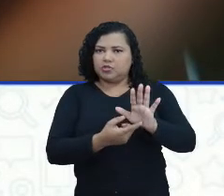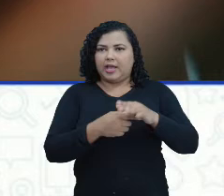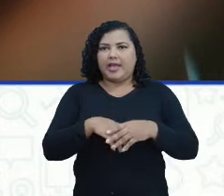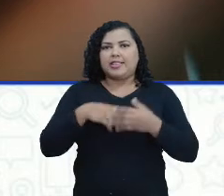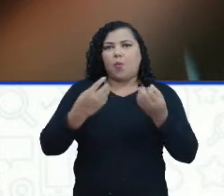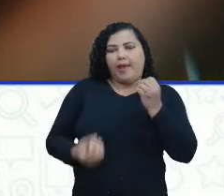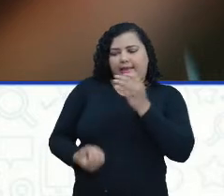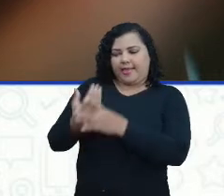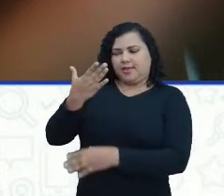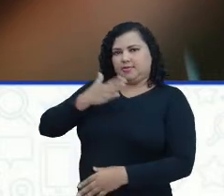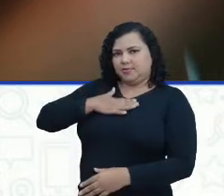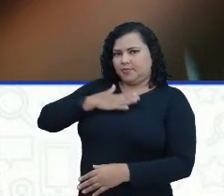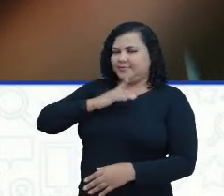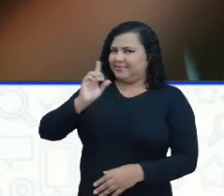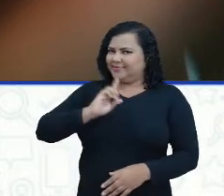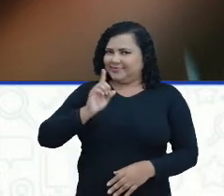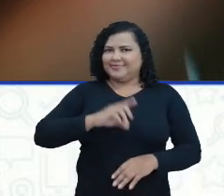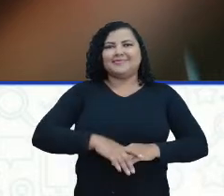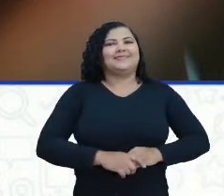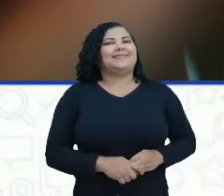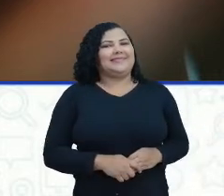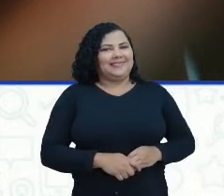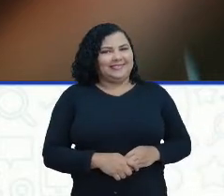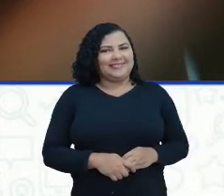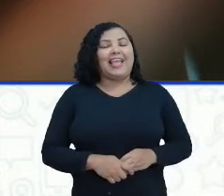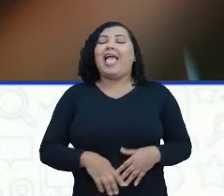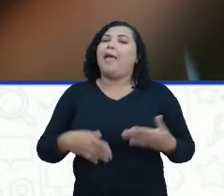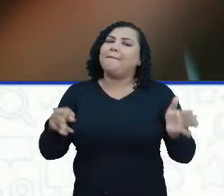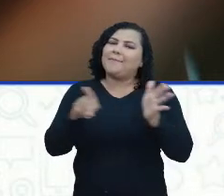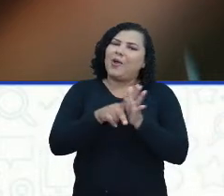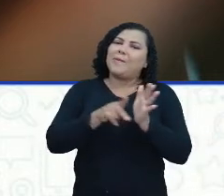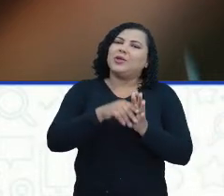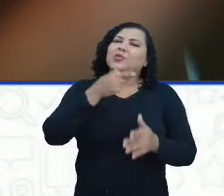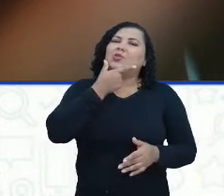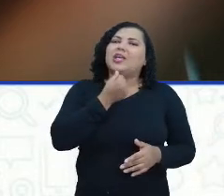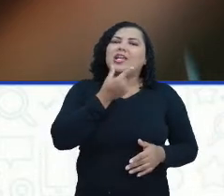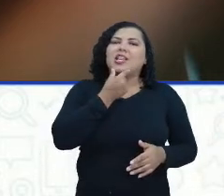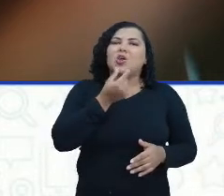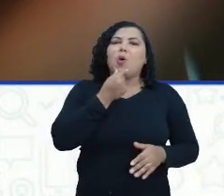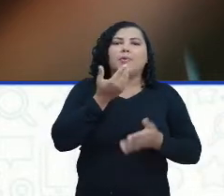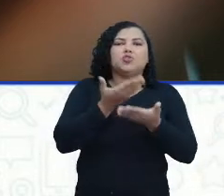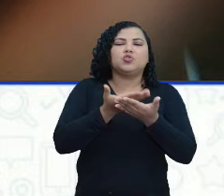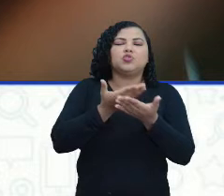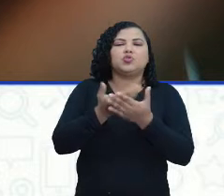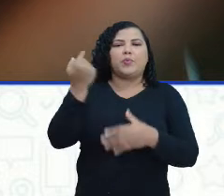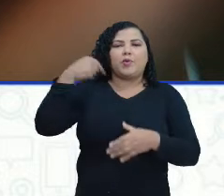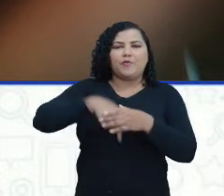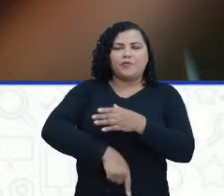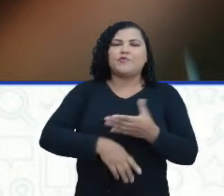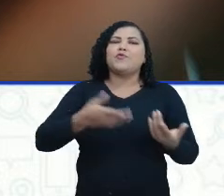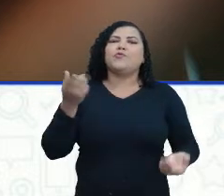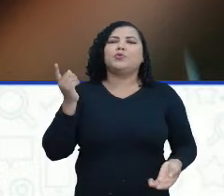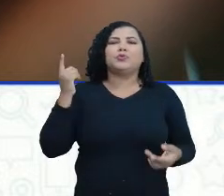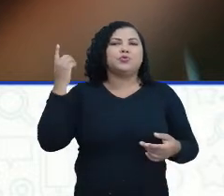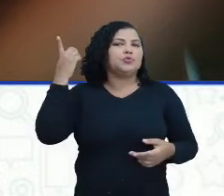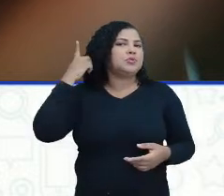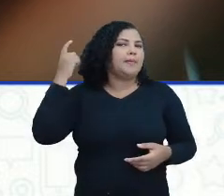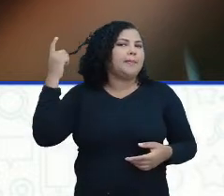invenção de Vilma não, tá? Essa atividade é do Murray Schafer, que é um grande estudioso, como vocês já viram,